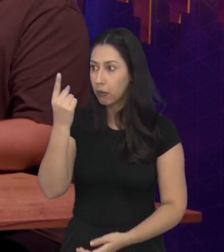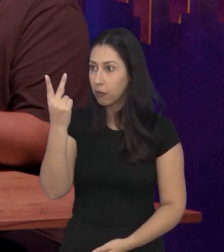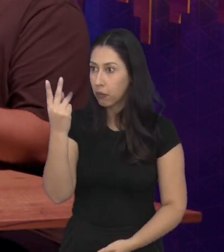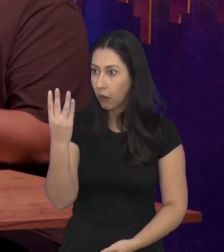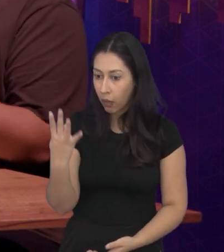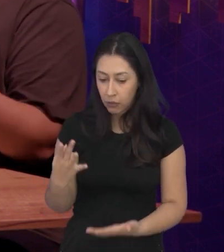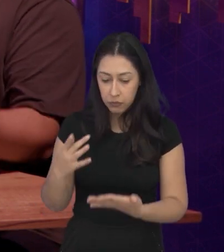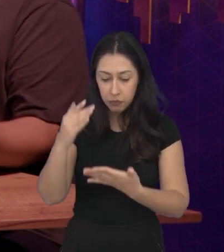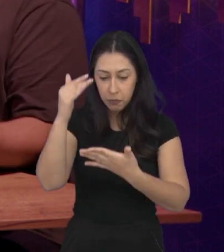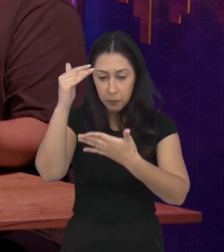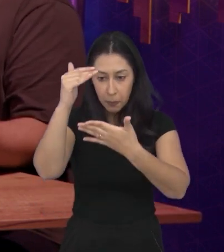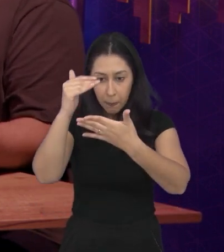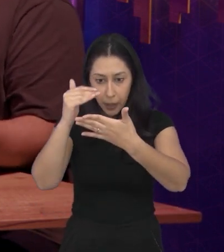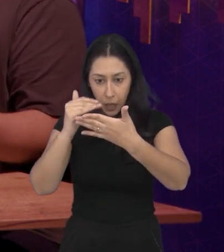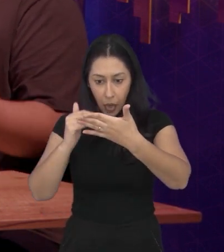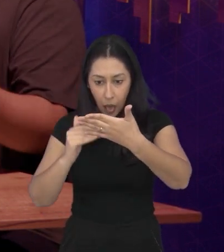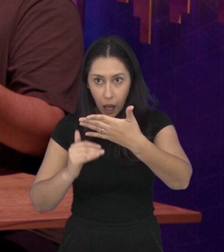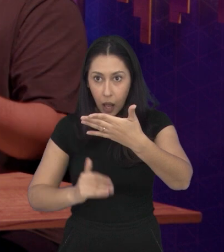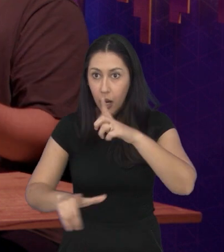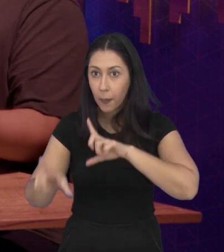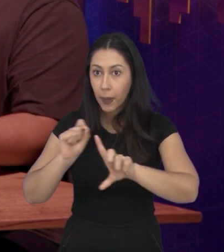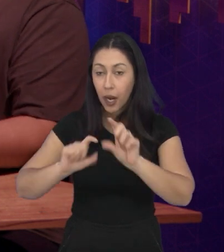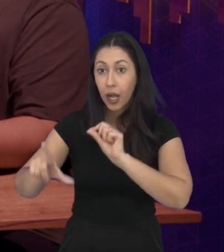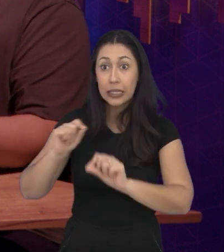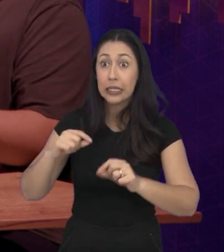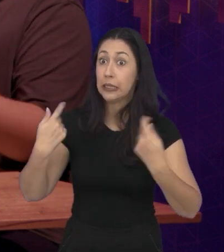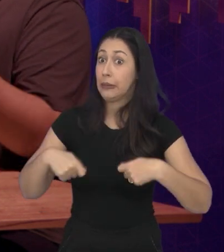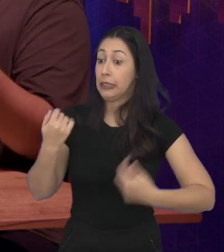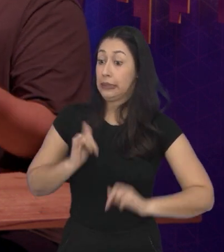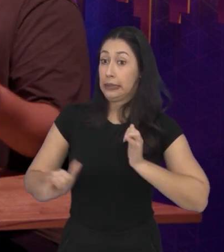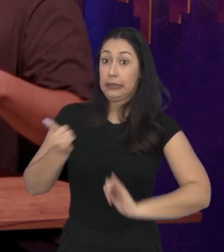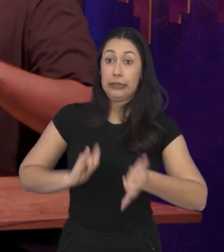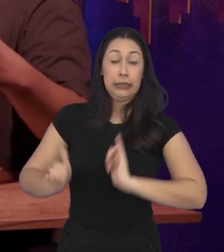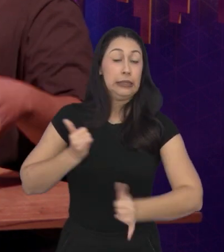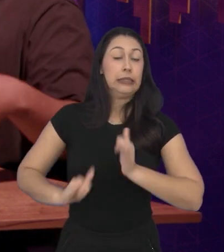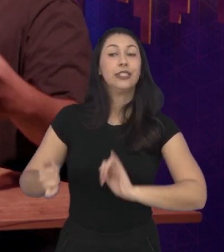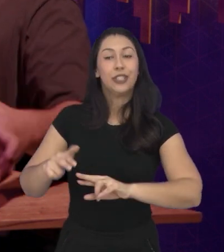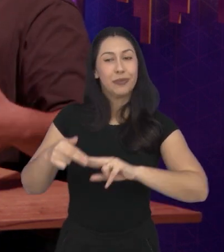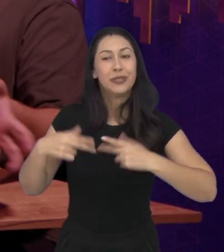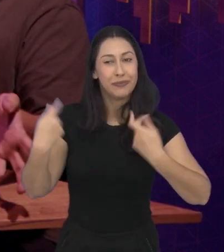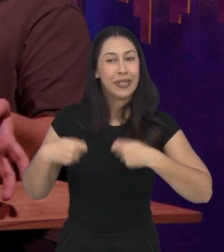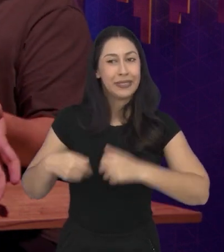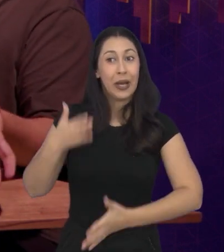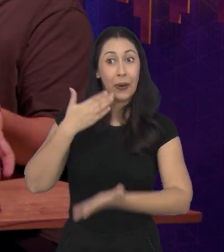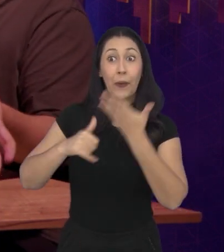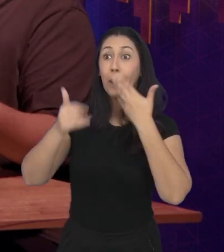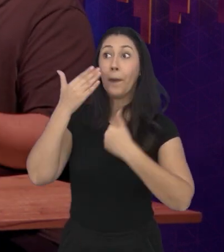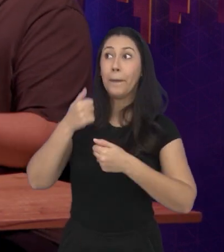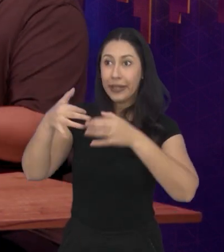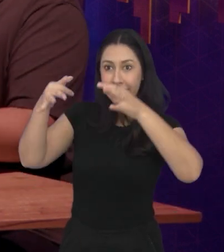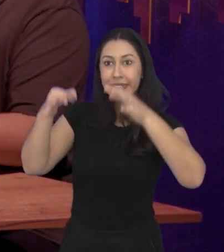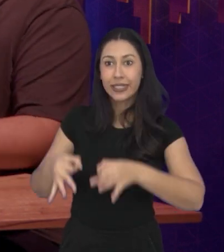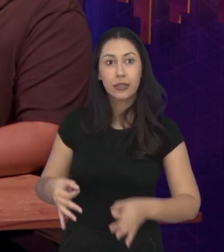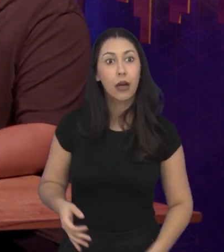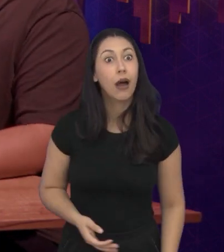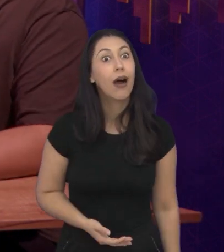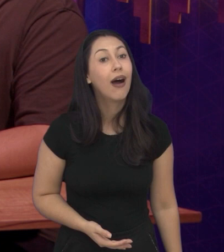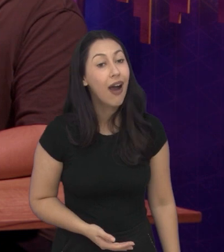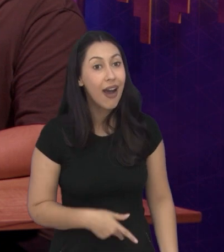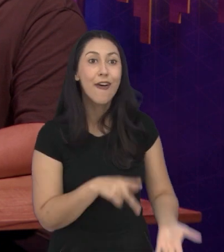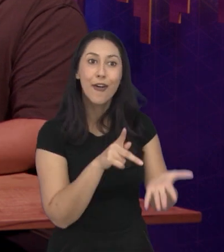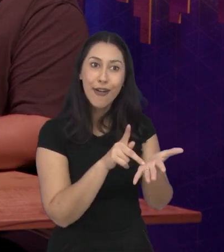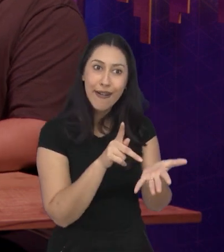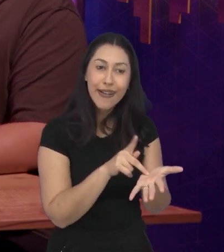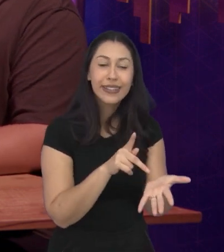são escolhas, então gastar energia, né, no funcional do nosso corpo, tem que ter alguma coisa para queimar ali para gastar essa energia, né? Então até nisso, né?